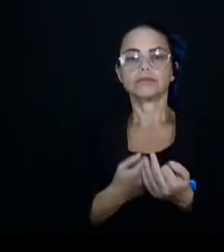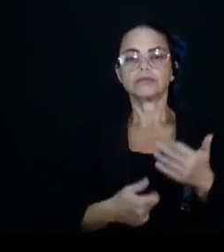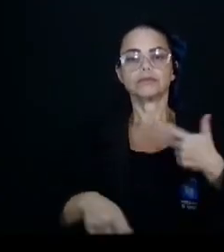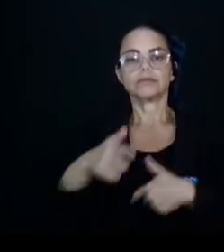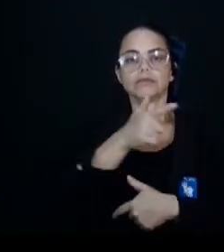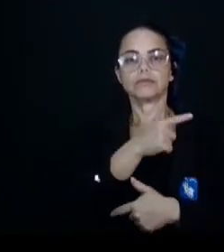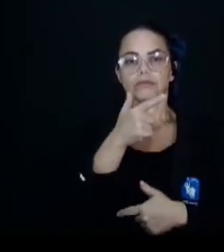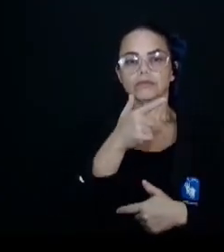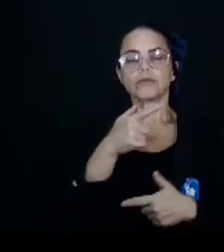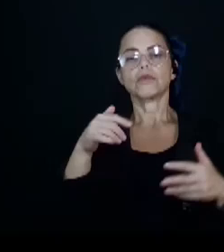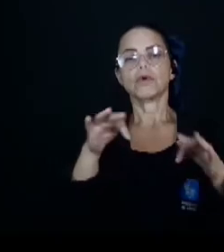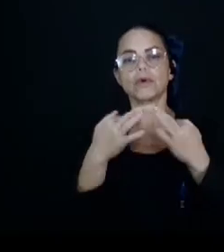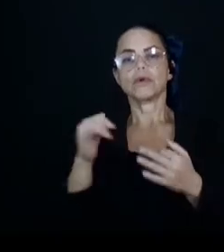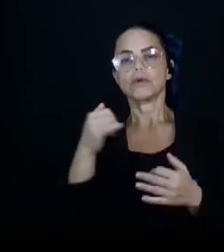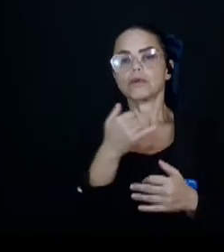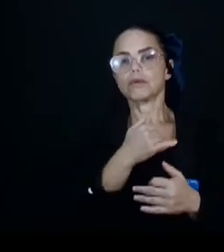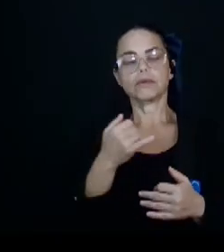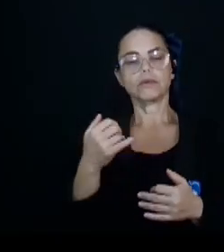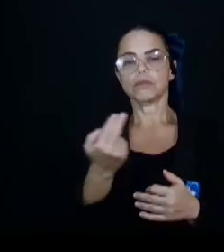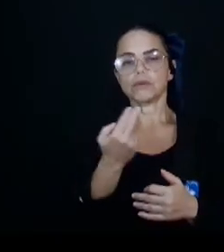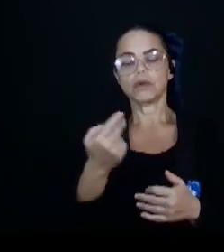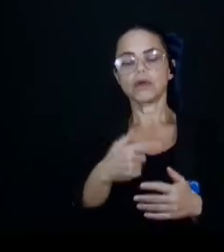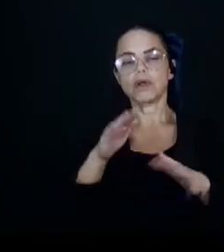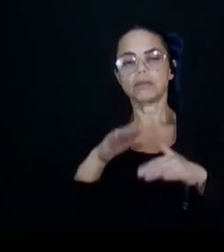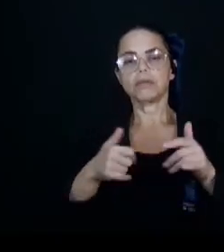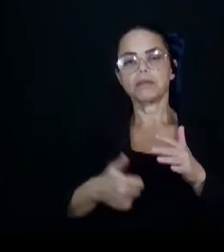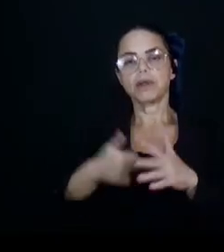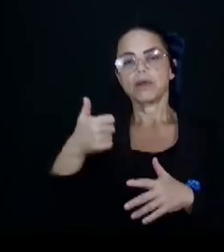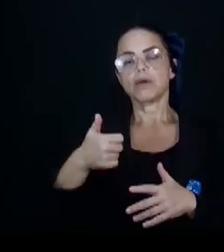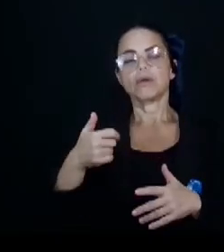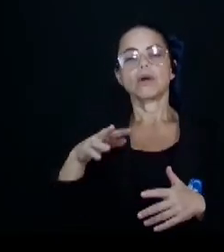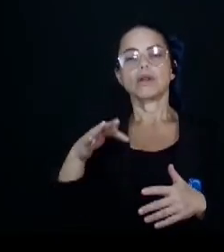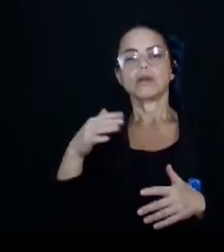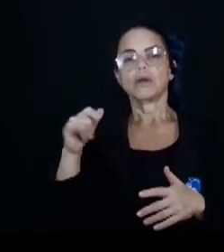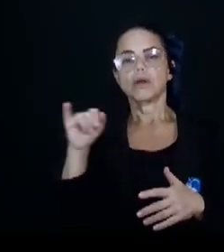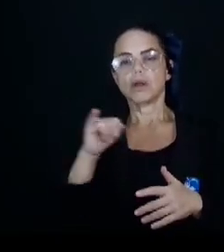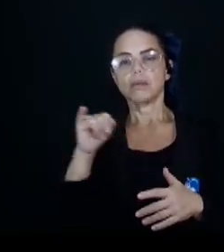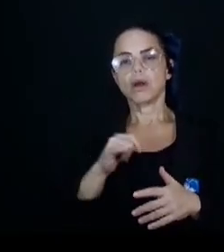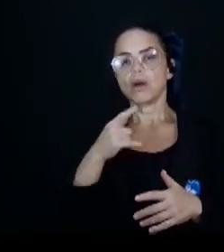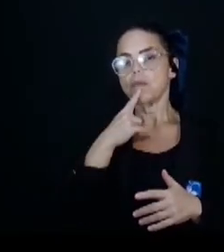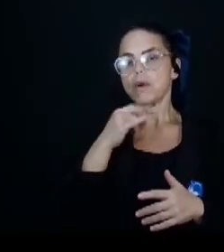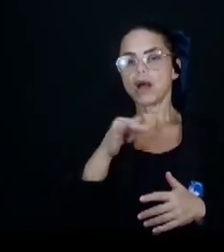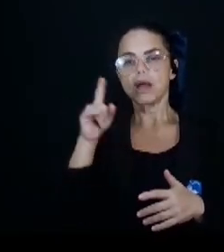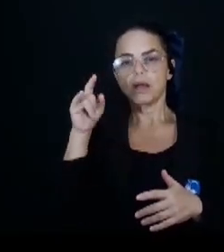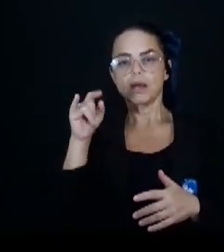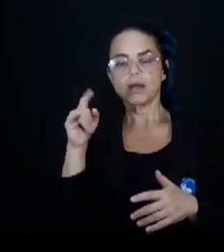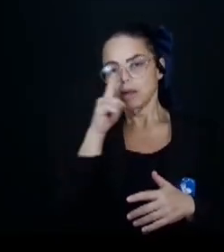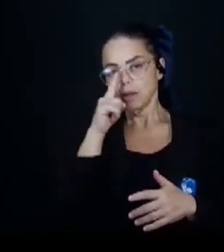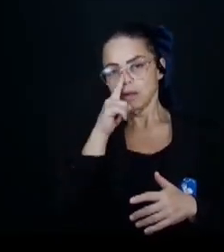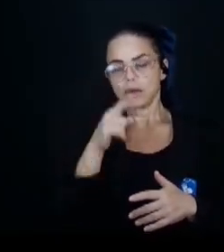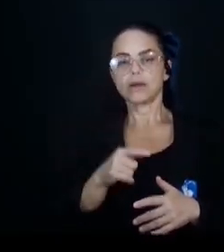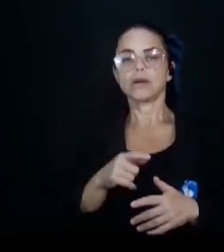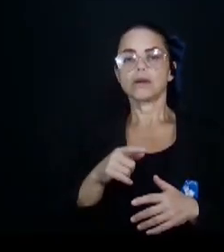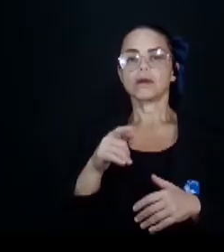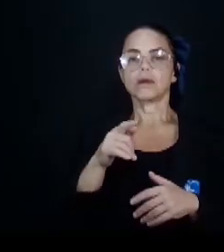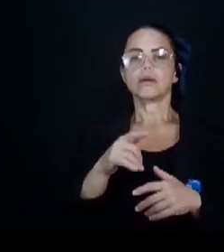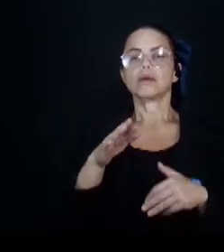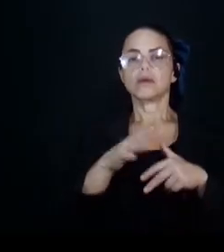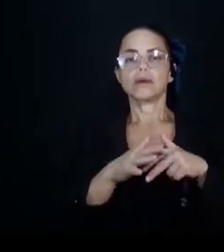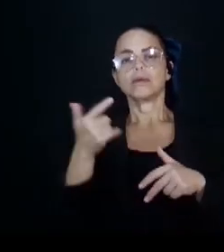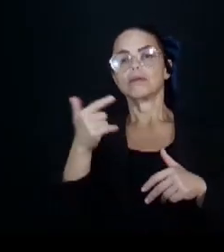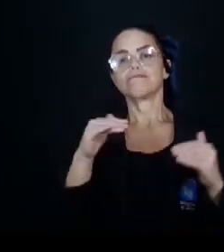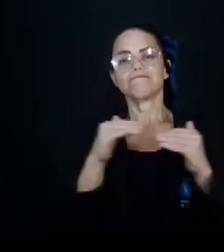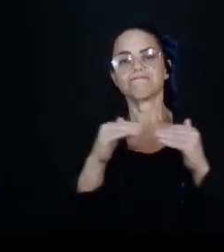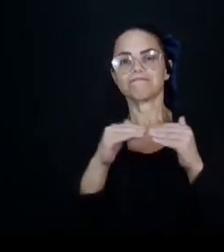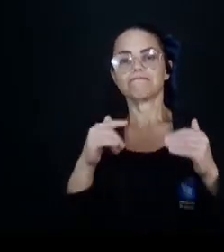tudo bem? E a partir daí, se o paciente não tem um doador compatível adequado